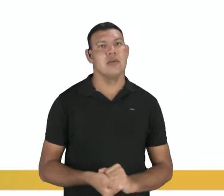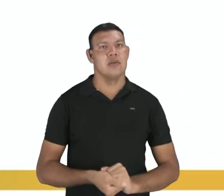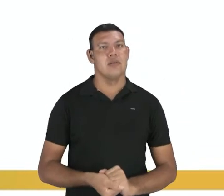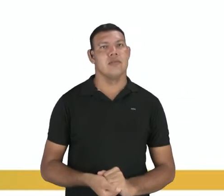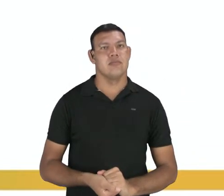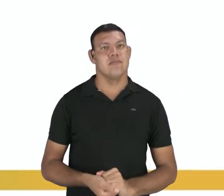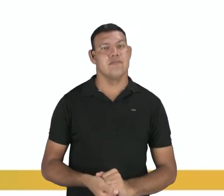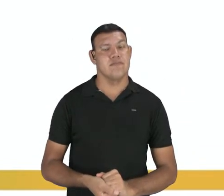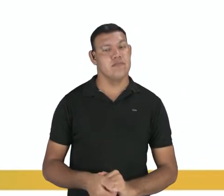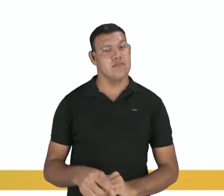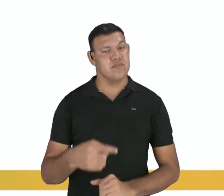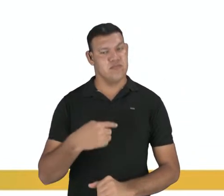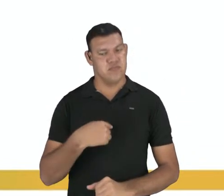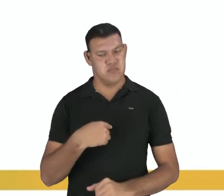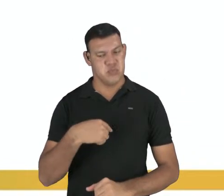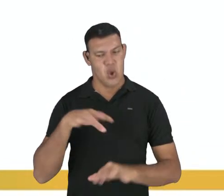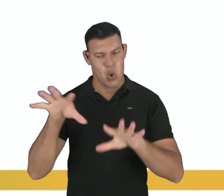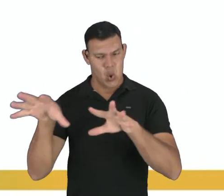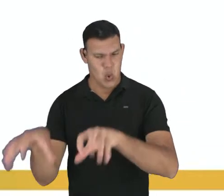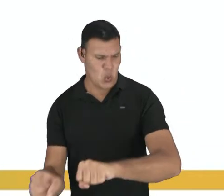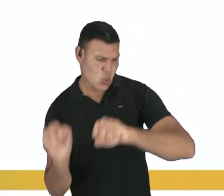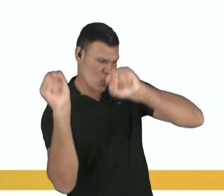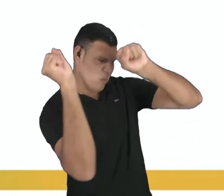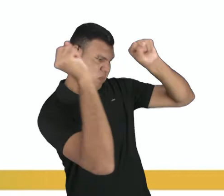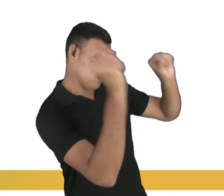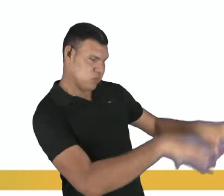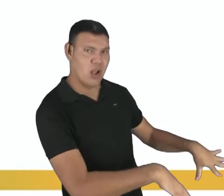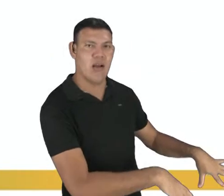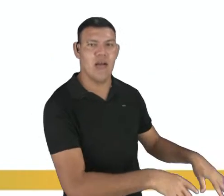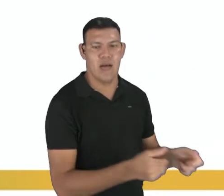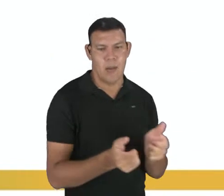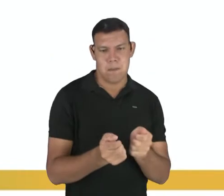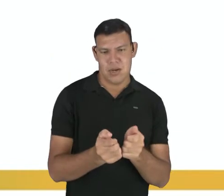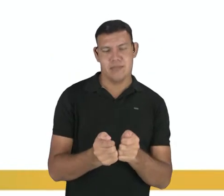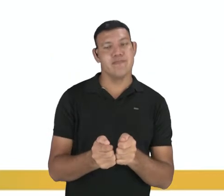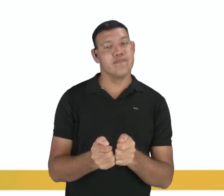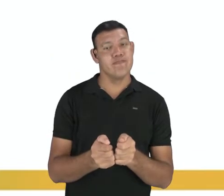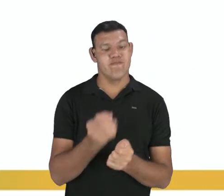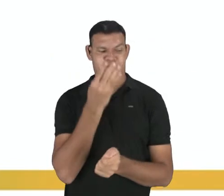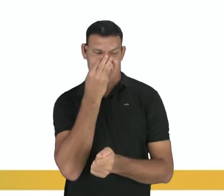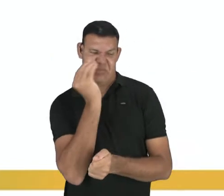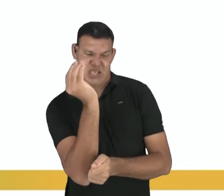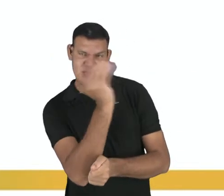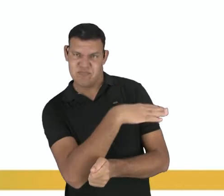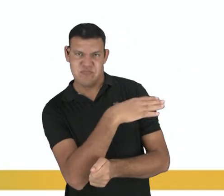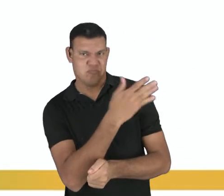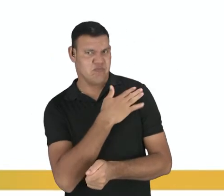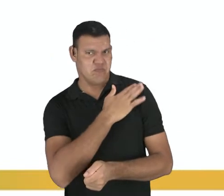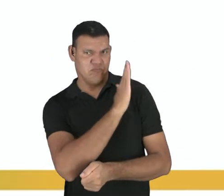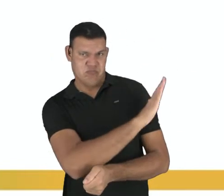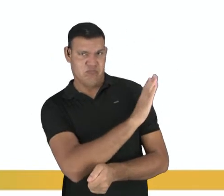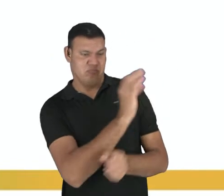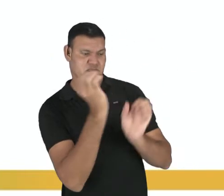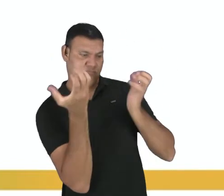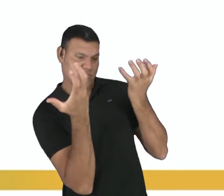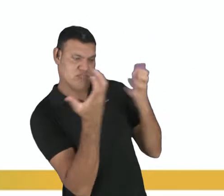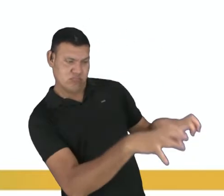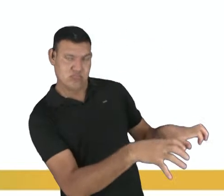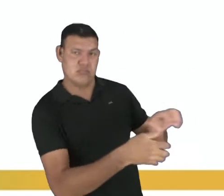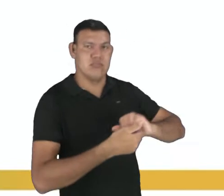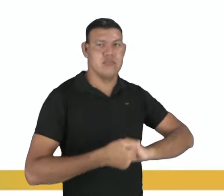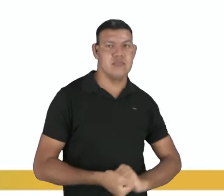jogar fora o videogame. Está no sentido de descartar, de se desfazer do